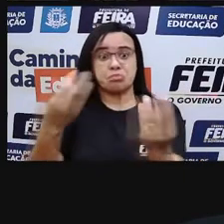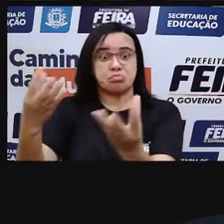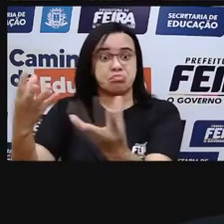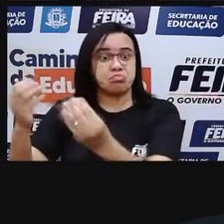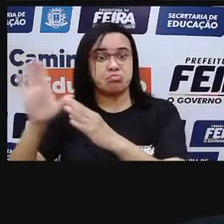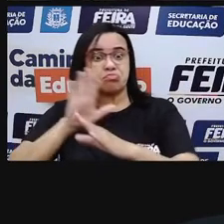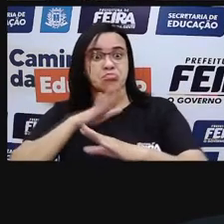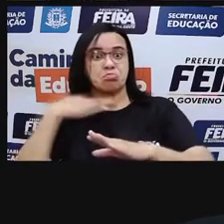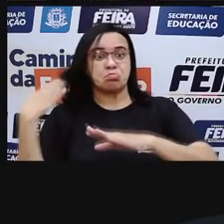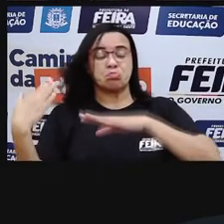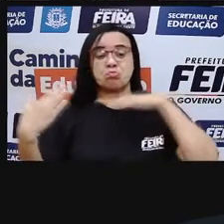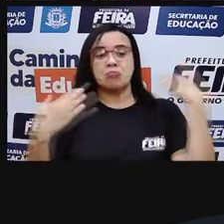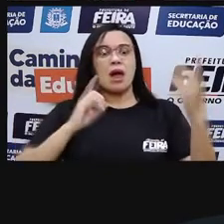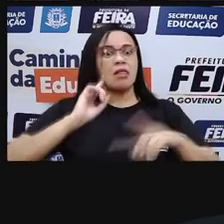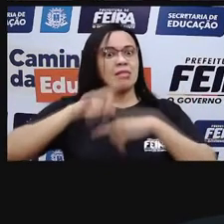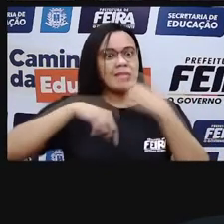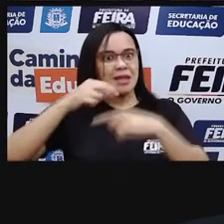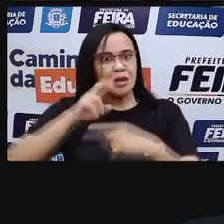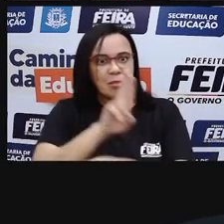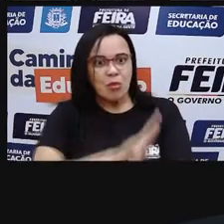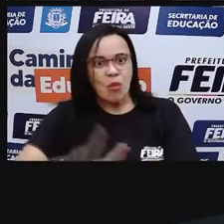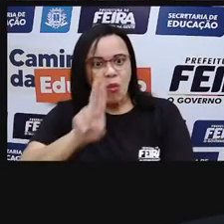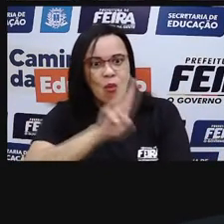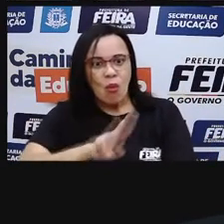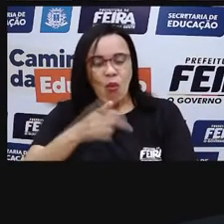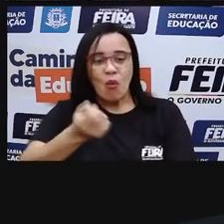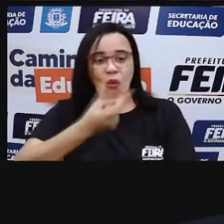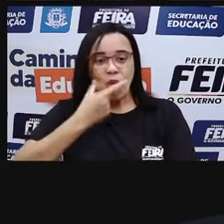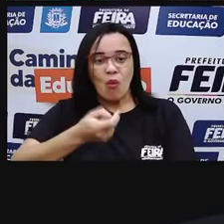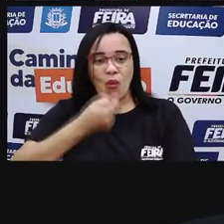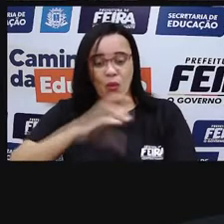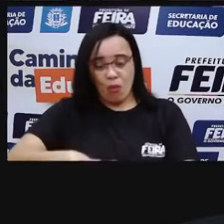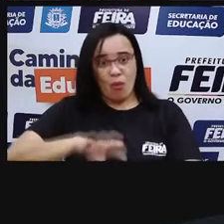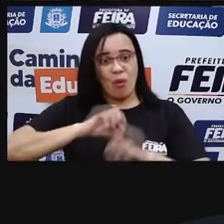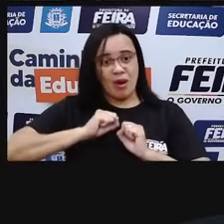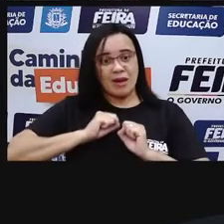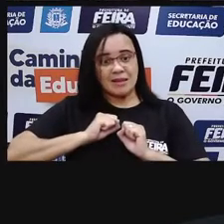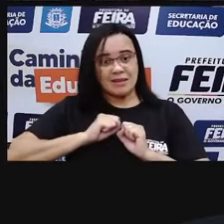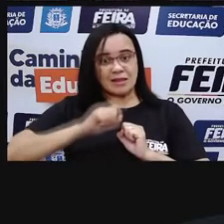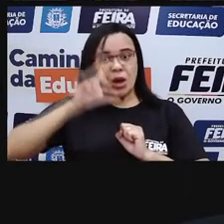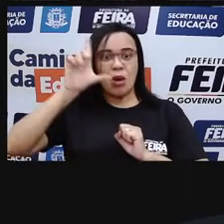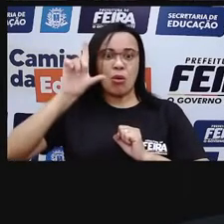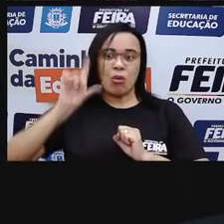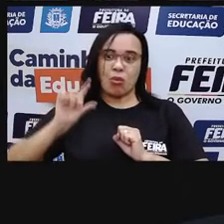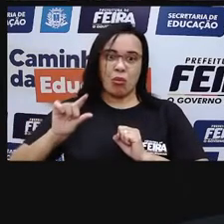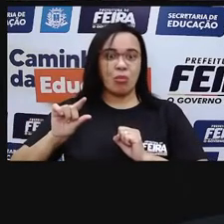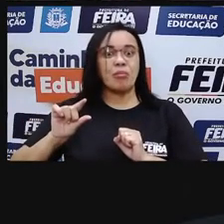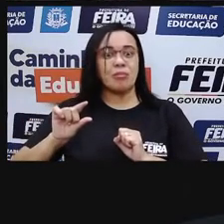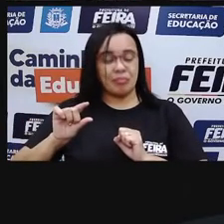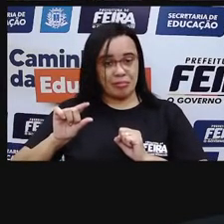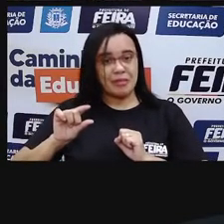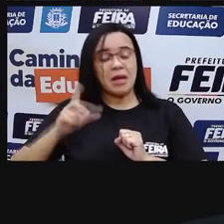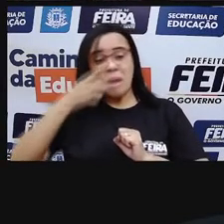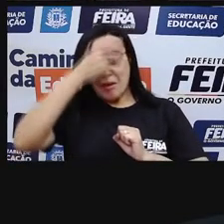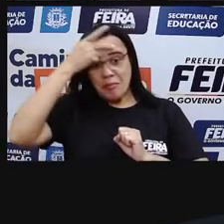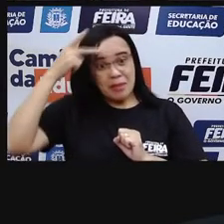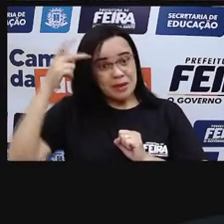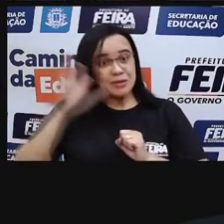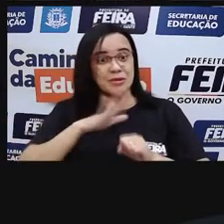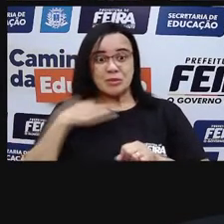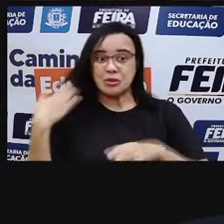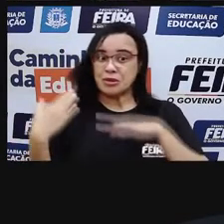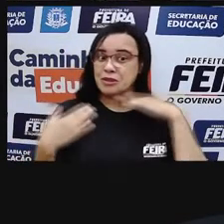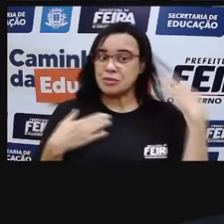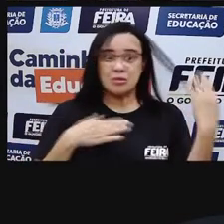diminuiu consideravelmente. Existem alguns estudos que indicam que mais de 30 mil pessoas, né,